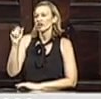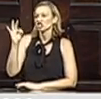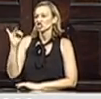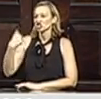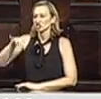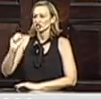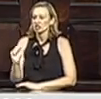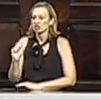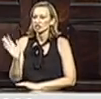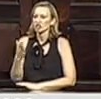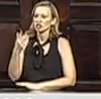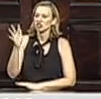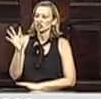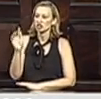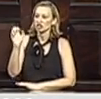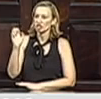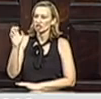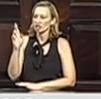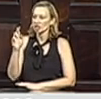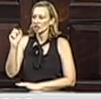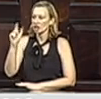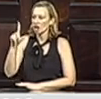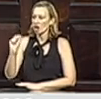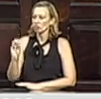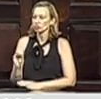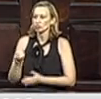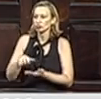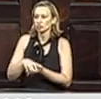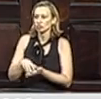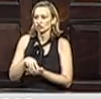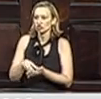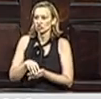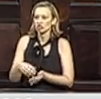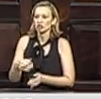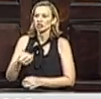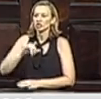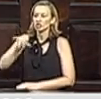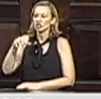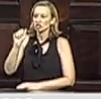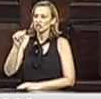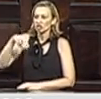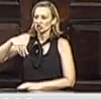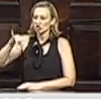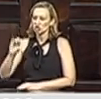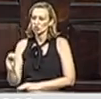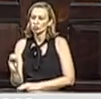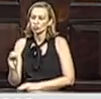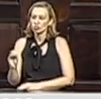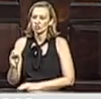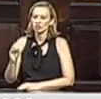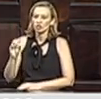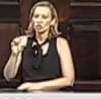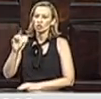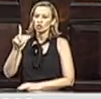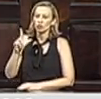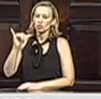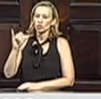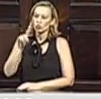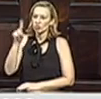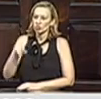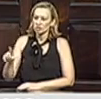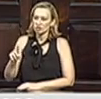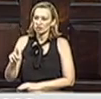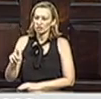Moreira, Geraldo Pudim, Gil Viana, Gustavo Tutuca, Iranildo Campos, Jânio Mendes, João Peixoto, Luiz Martins, Marcelo Simão,